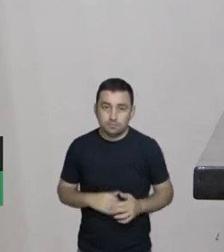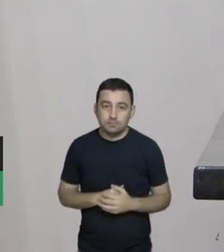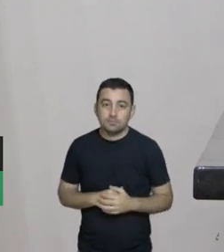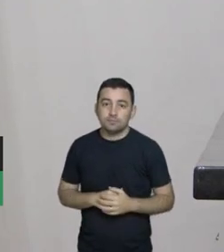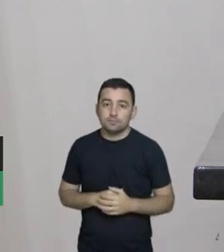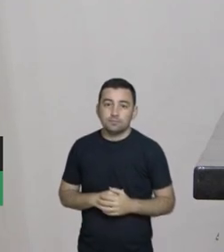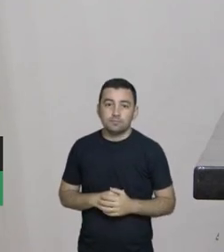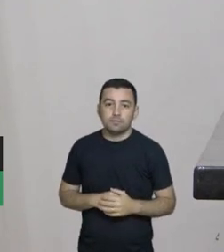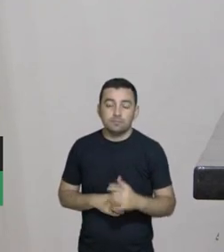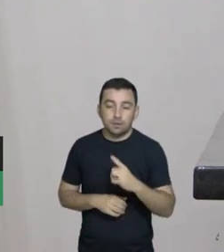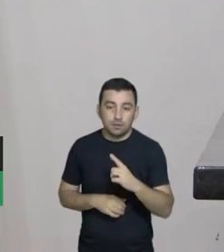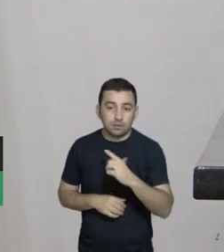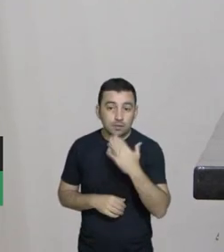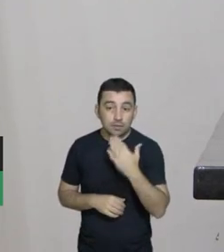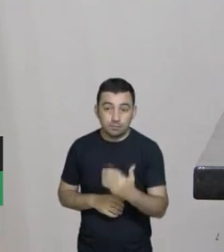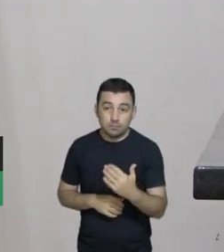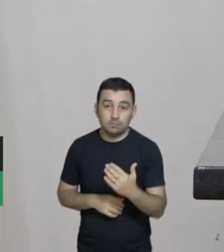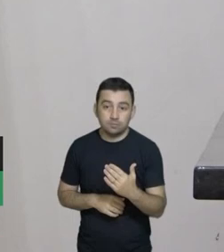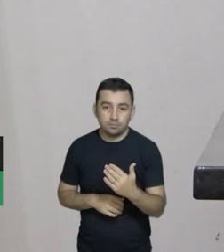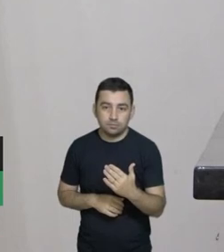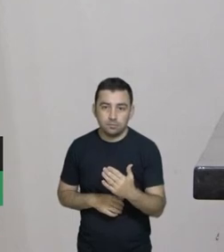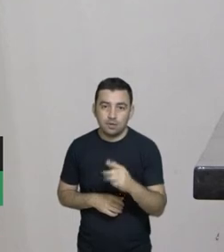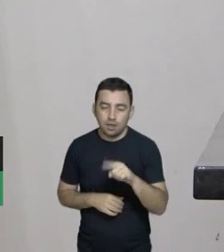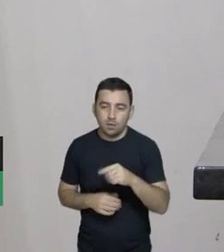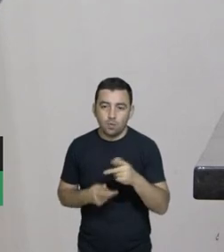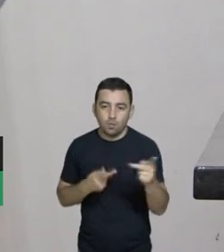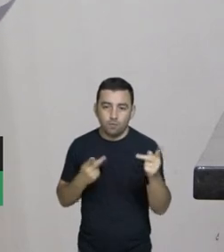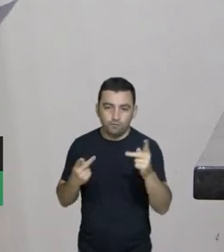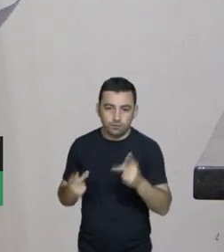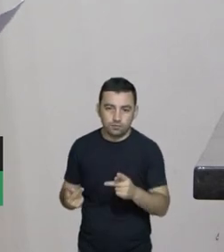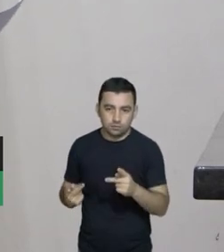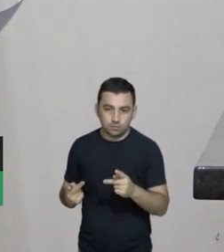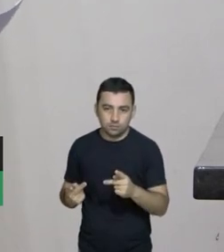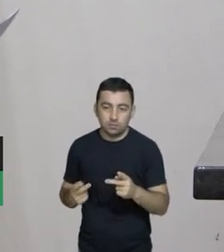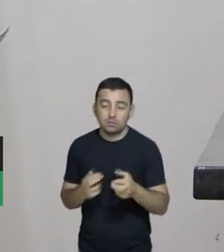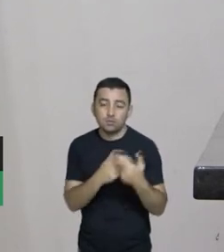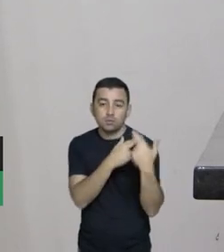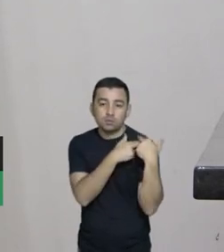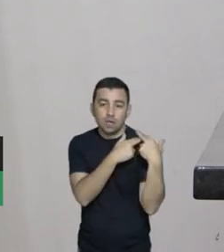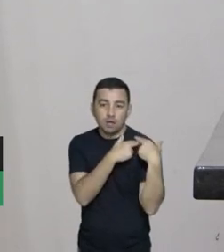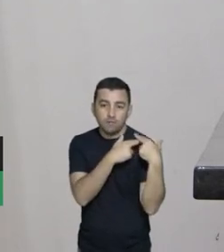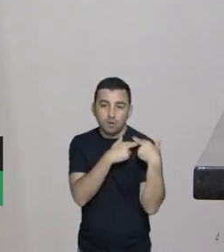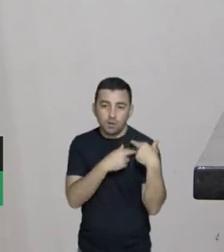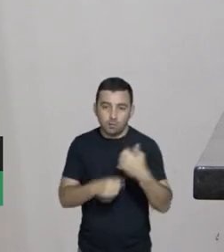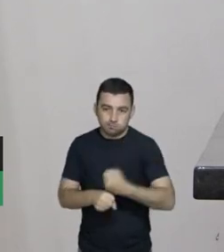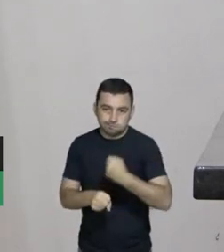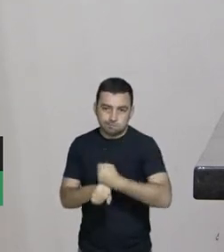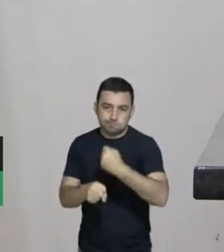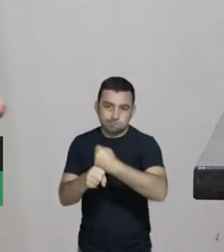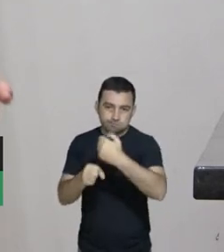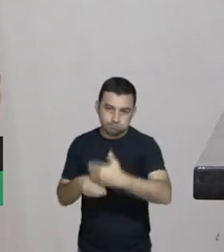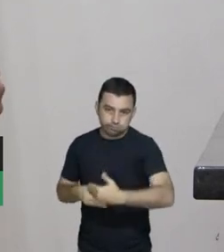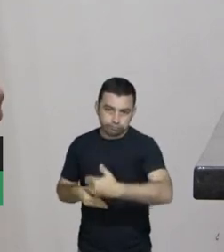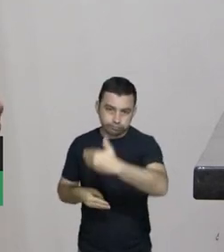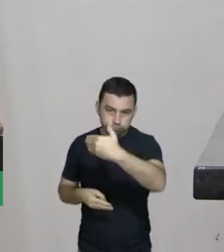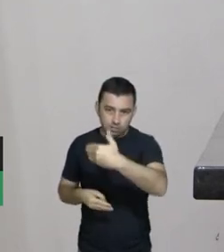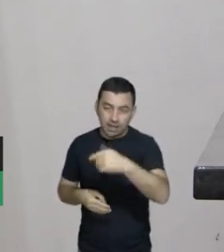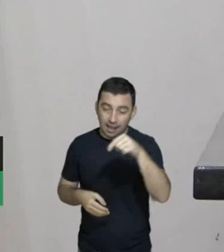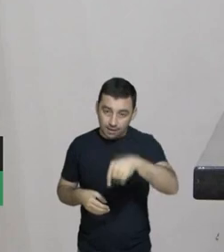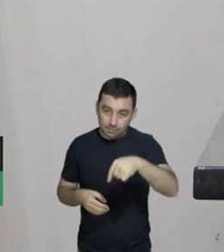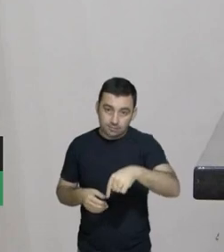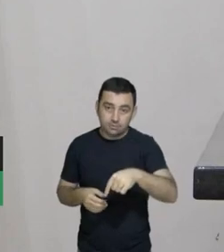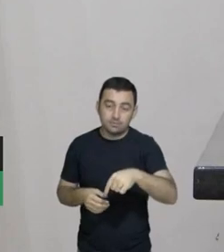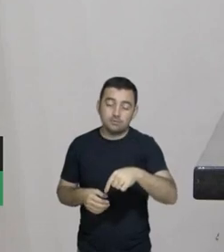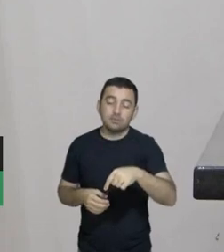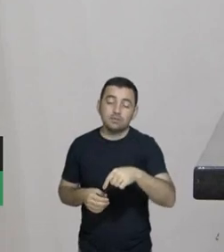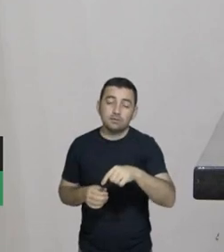um requerimento, que é um convite ao responsável pelas barragens aqui no Estado de Santa Catarina, salvo engano